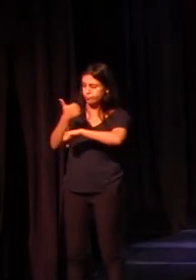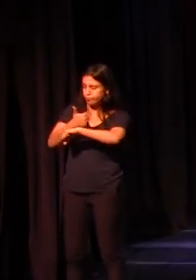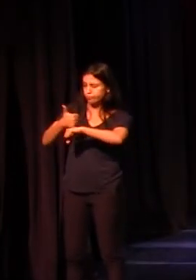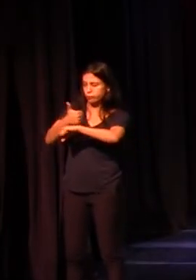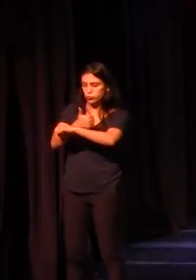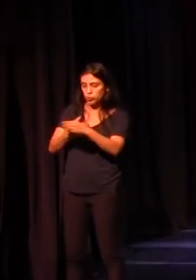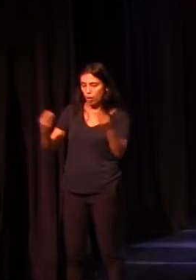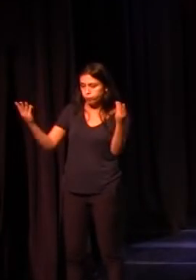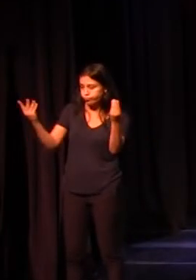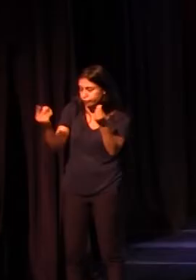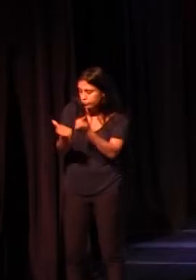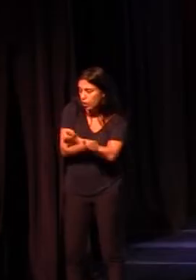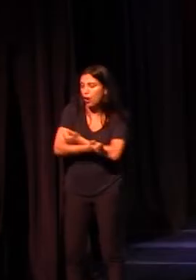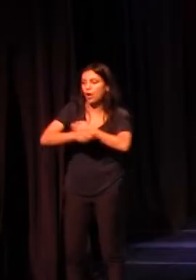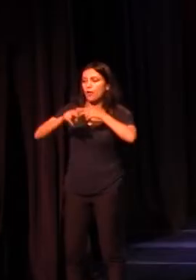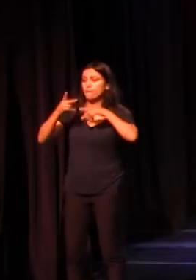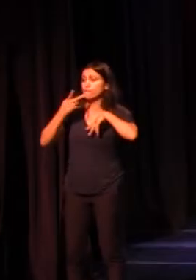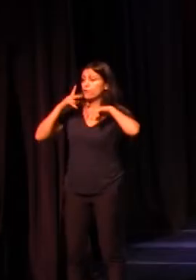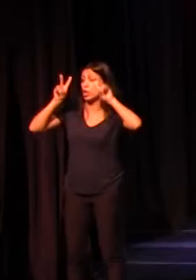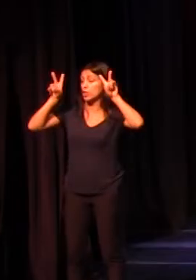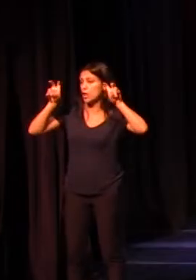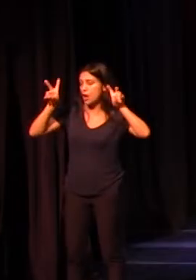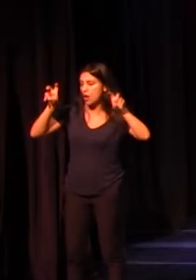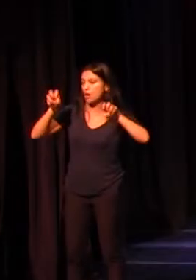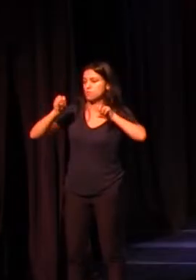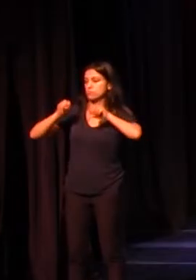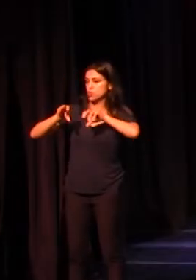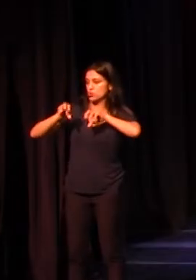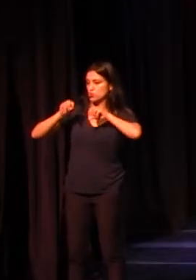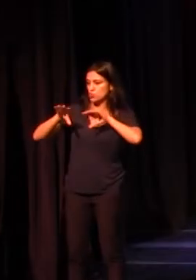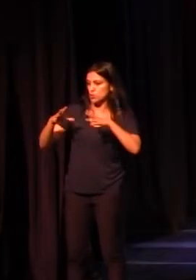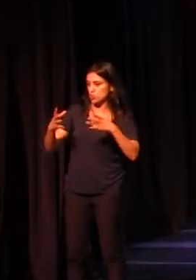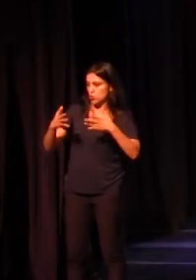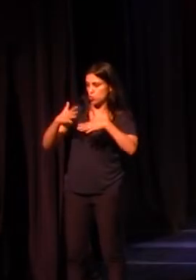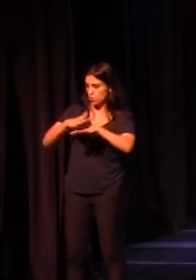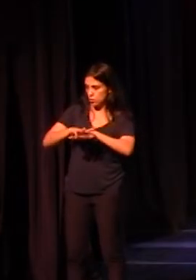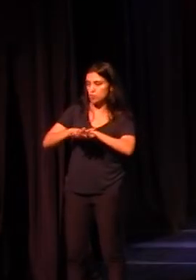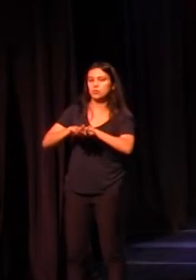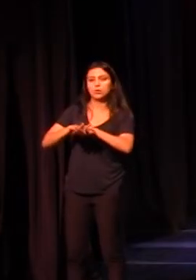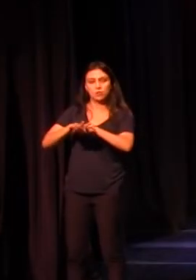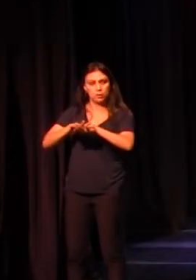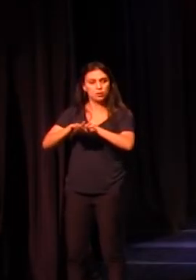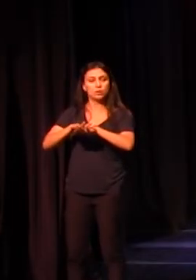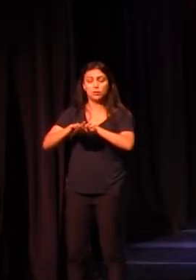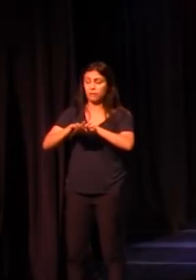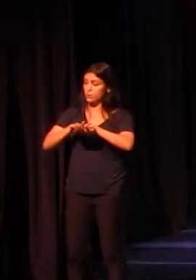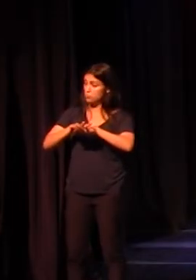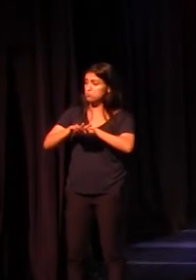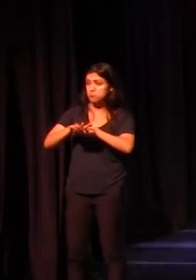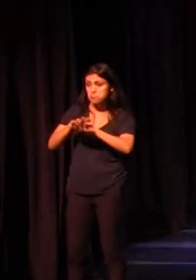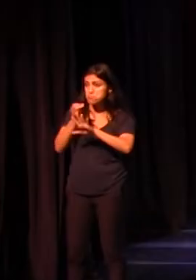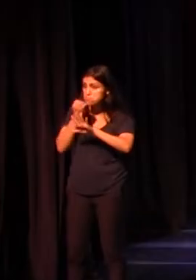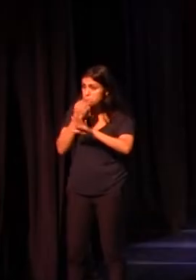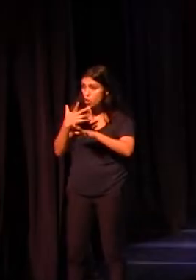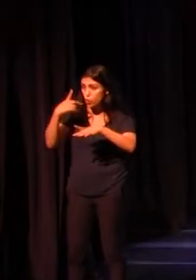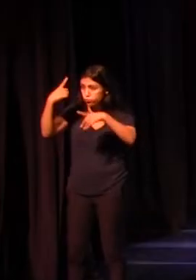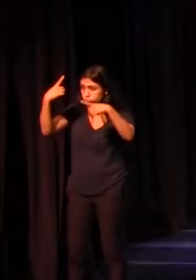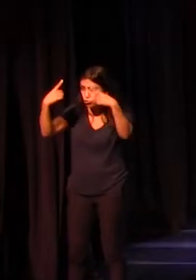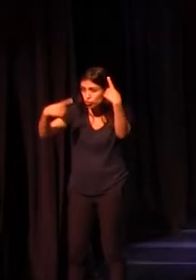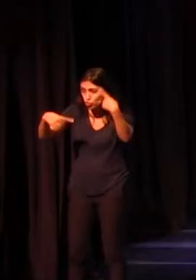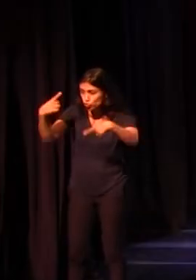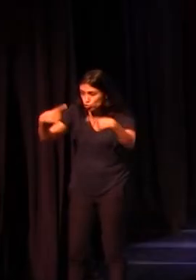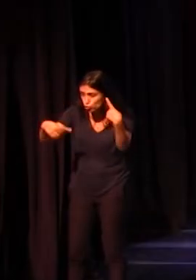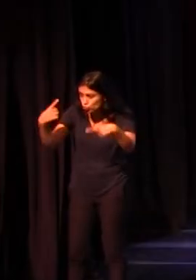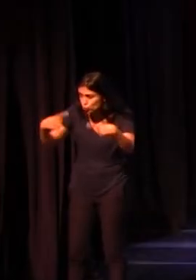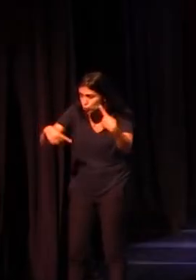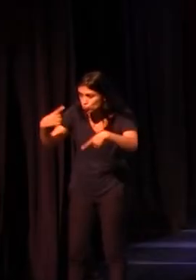porque é uma coisa muito importante para nós. Então, a ideia é essa, que a gente possa trazer isso para a rede, que a gente possa discutir cada vez mais com